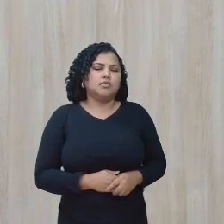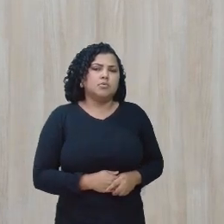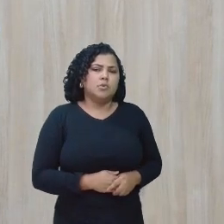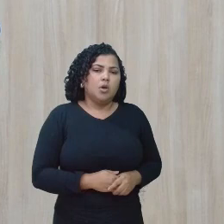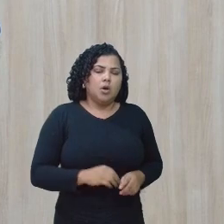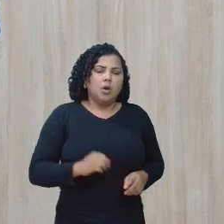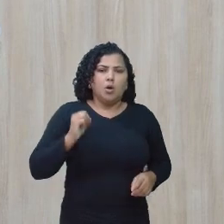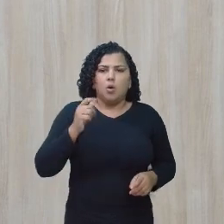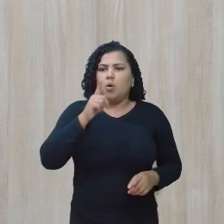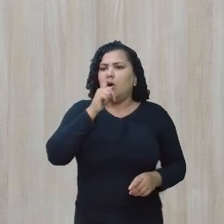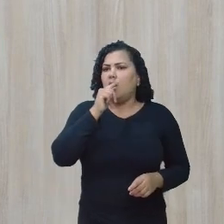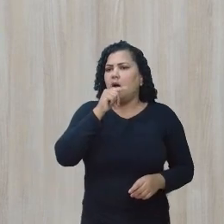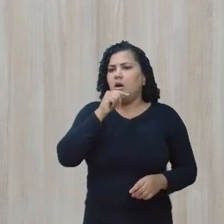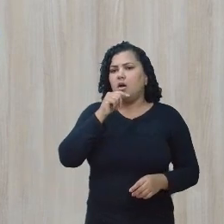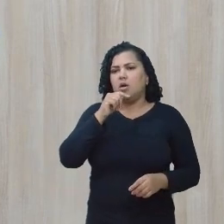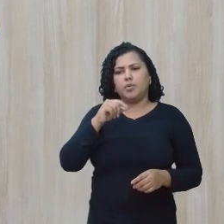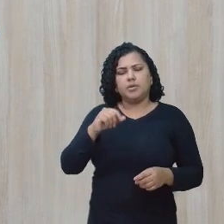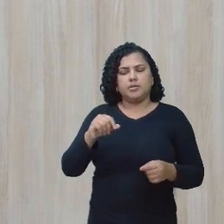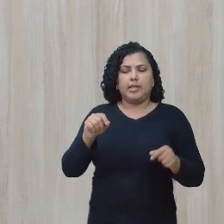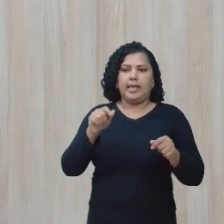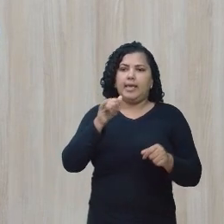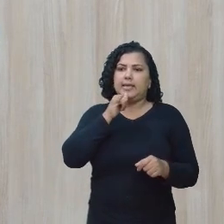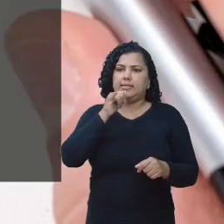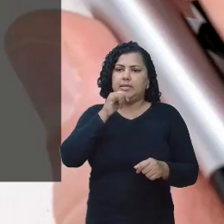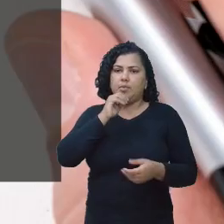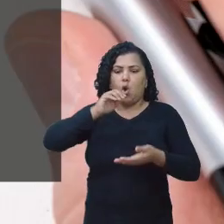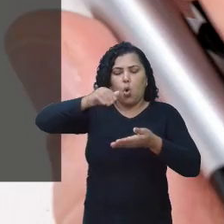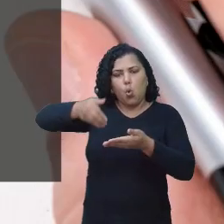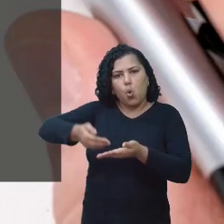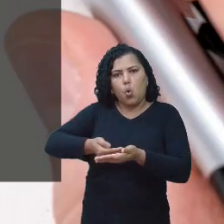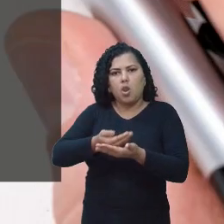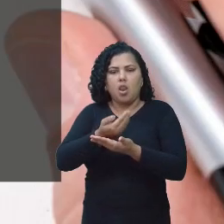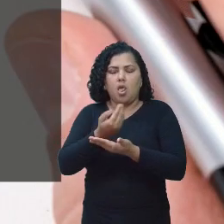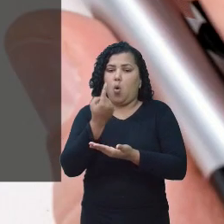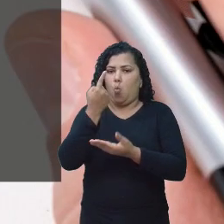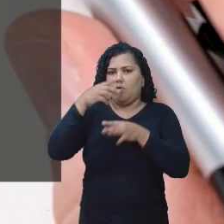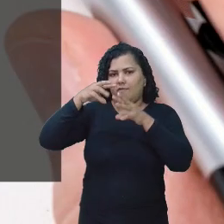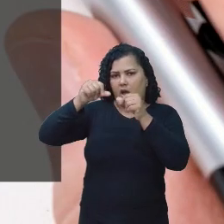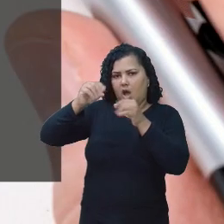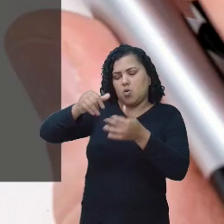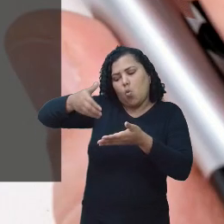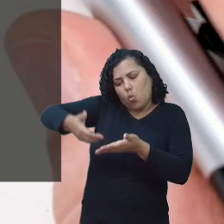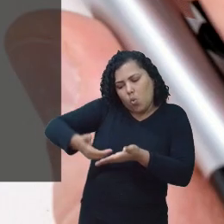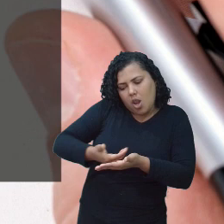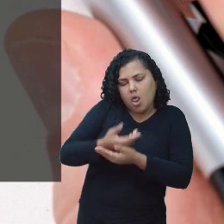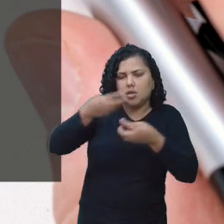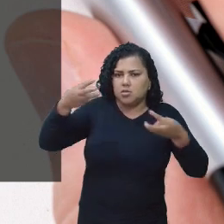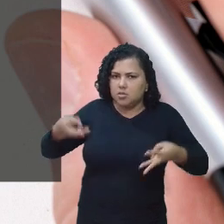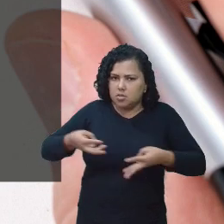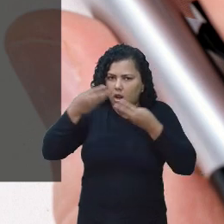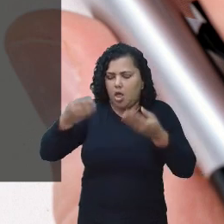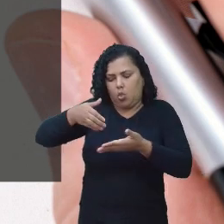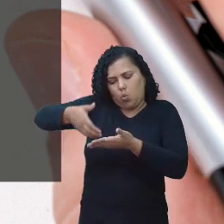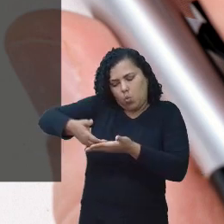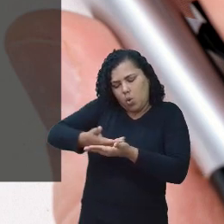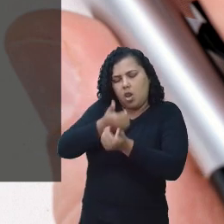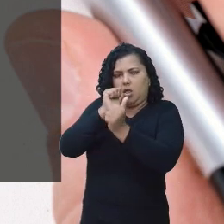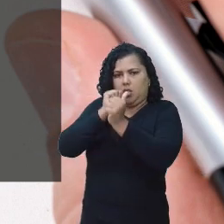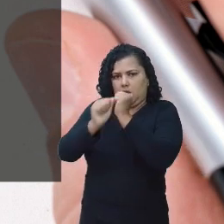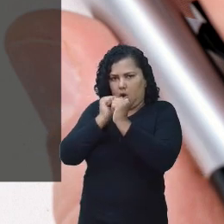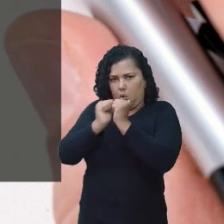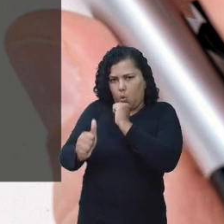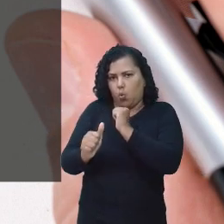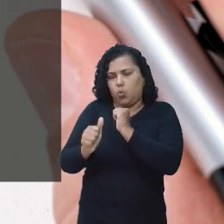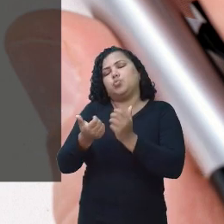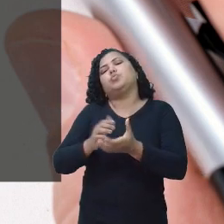etc. Colher, ou seja, uma colher de farinha, uma colher de salada, uma colher de arroz, uma